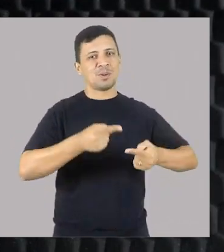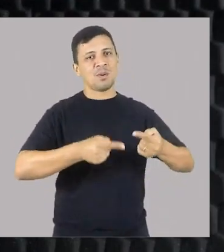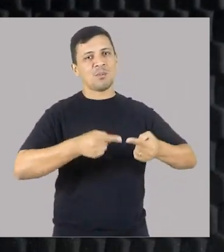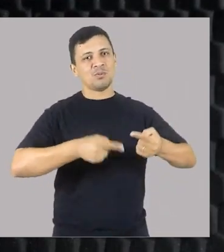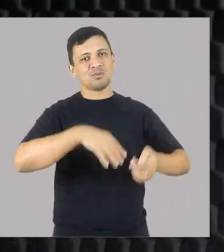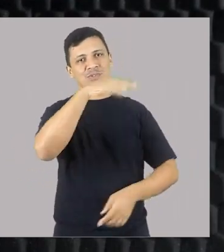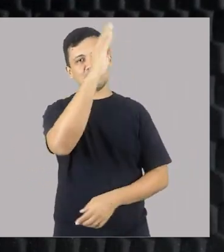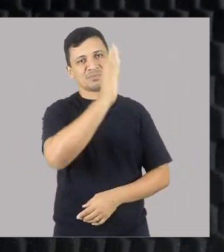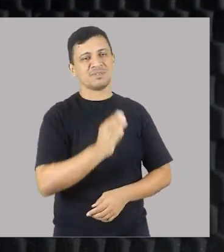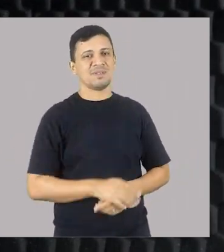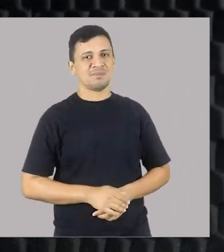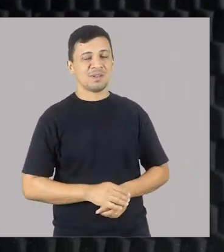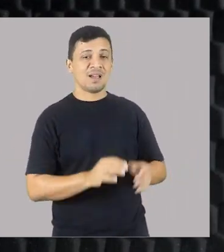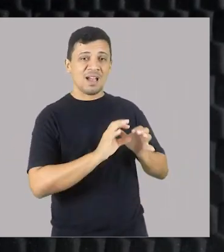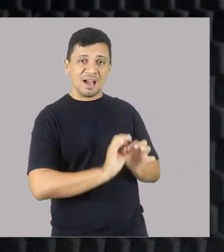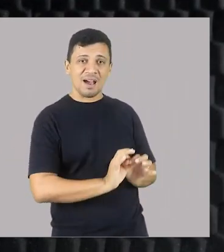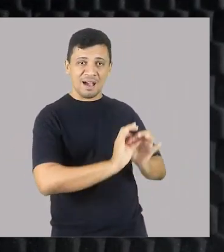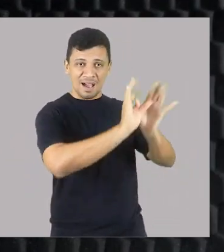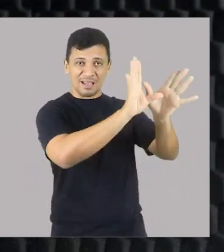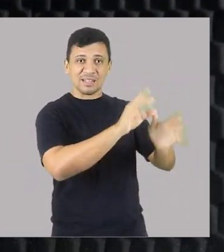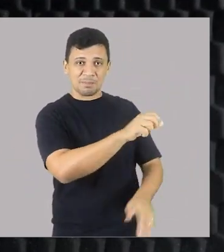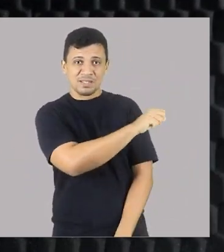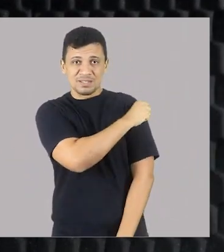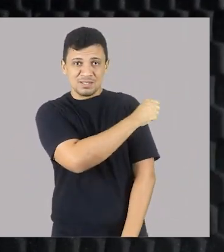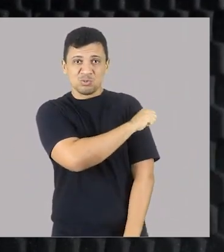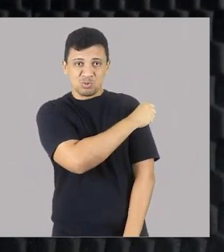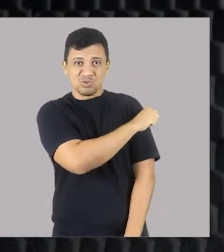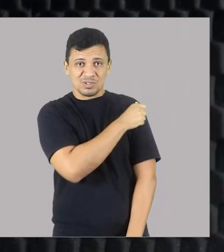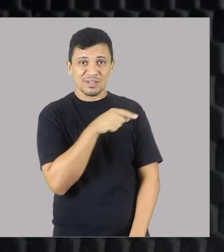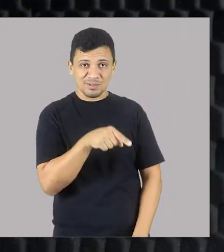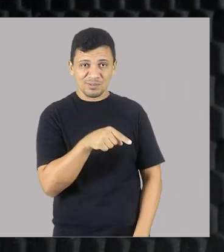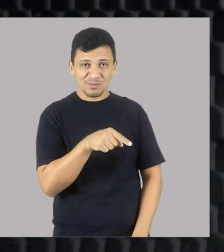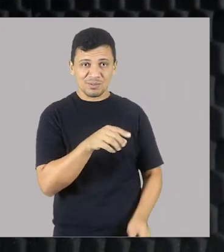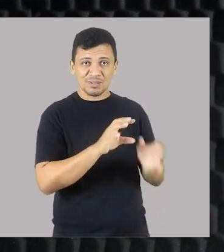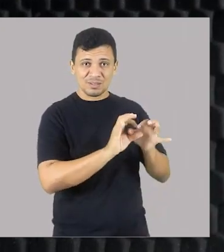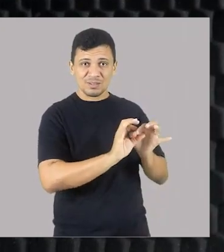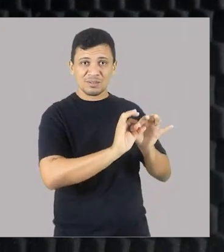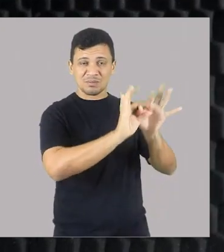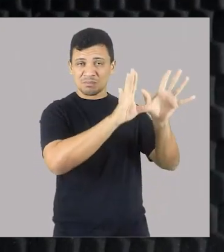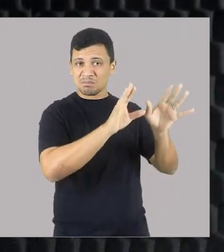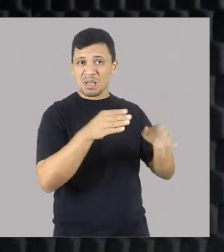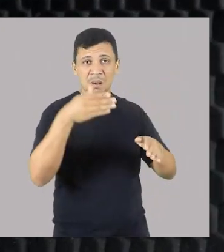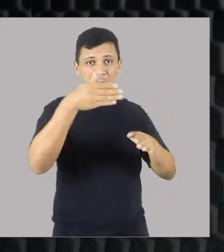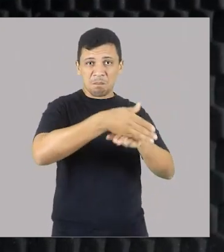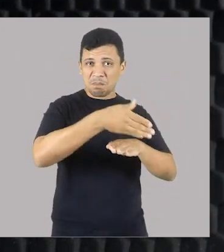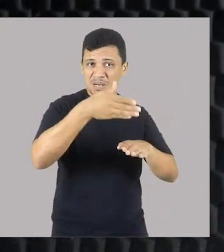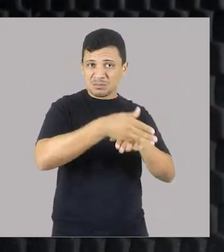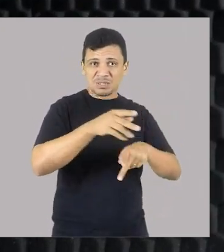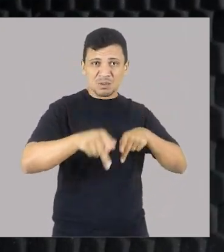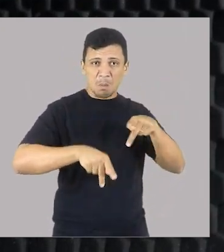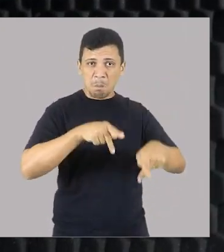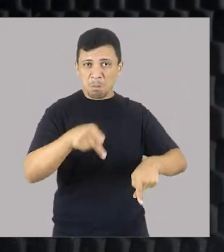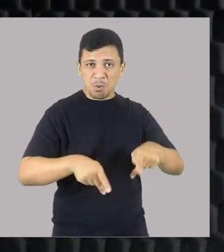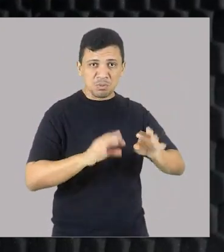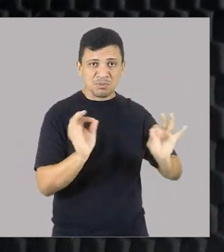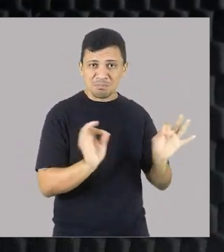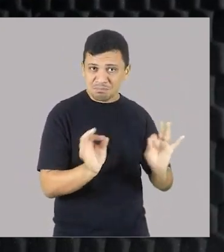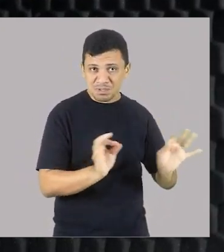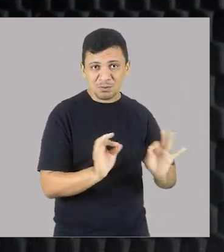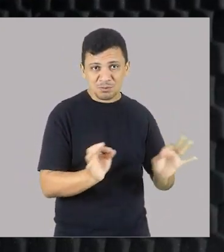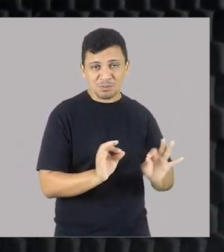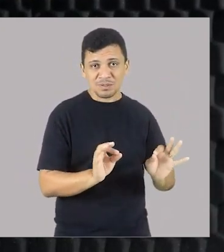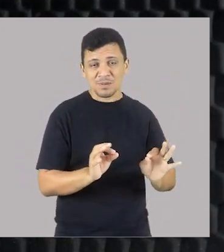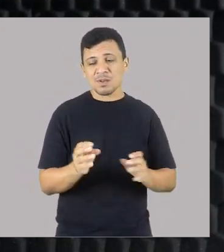como a nossa independência do Rio de Janeiro, aquela do ato político, que não teve participação popular, aqui nós temos